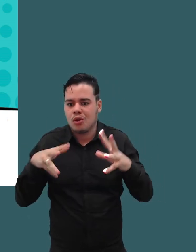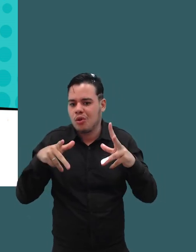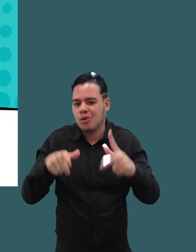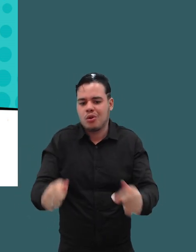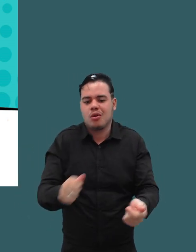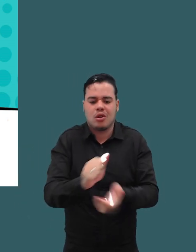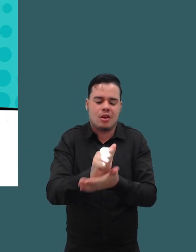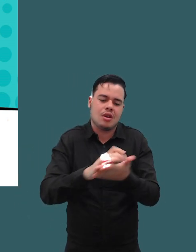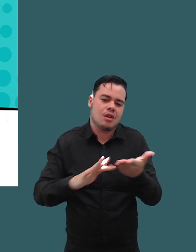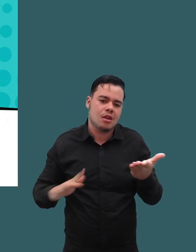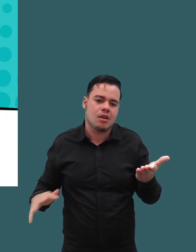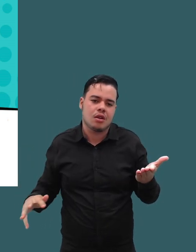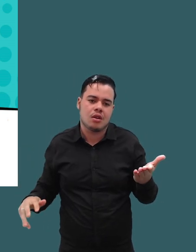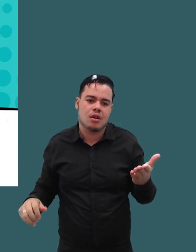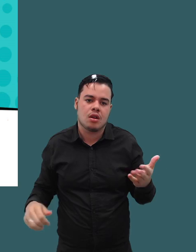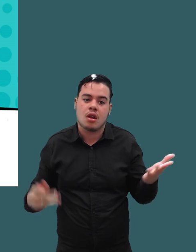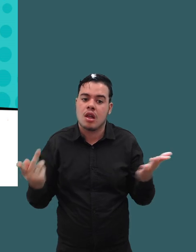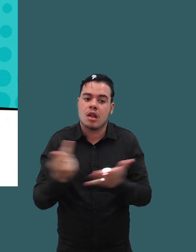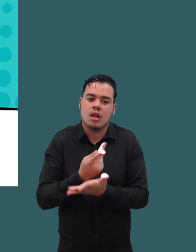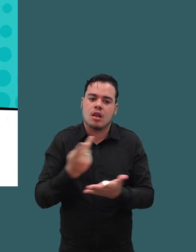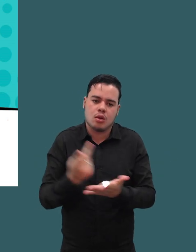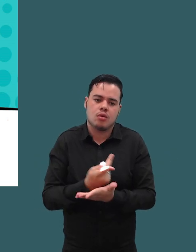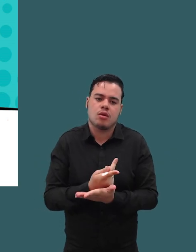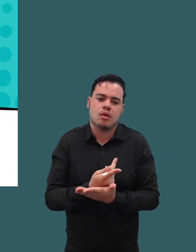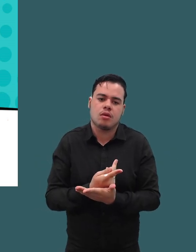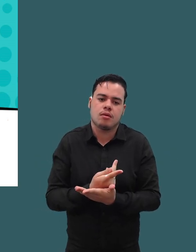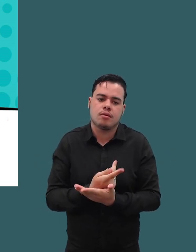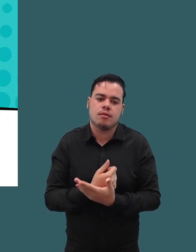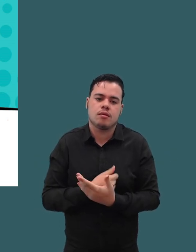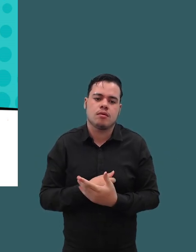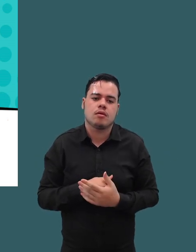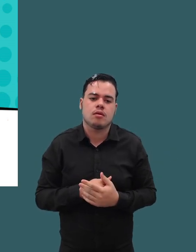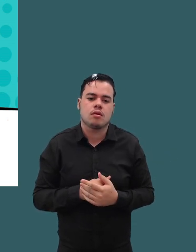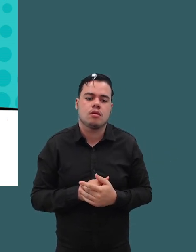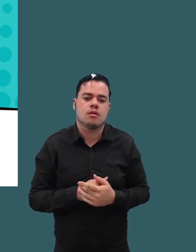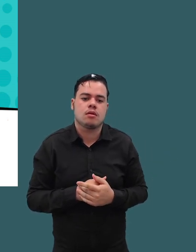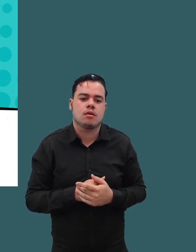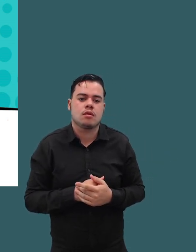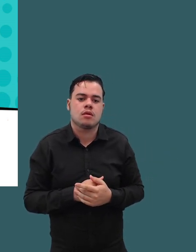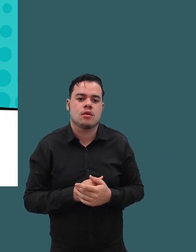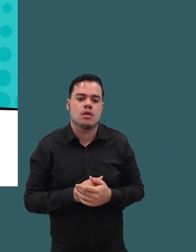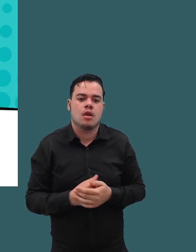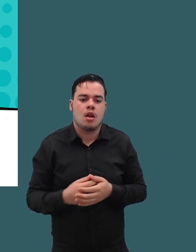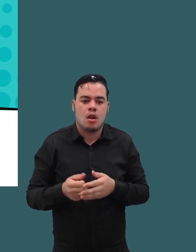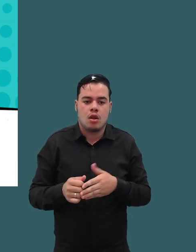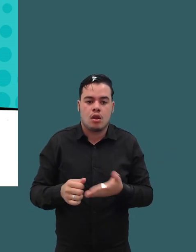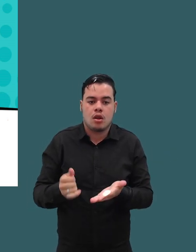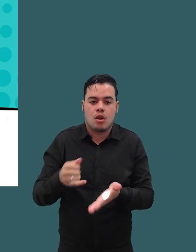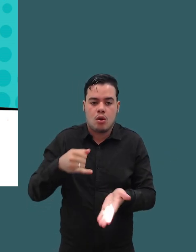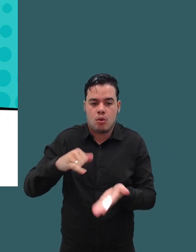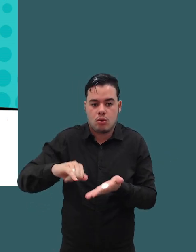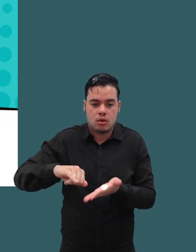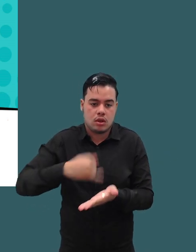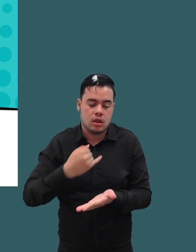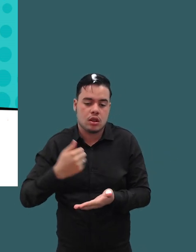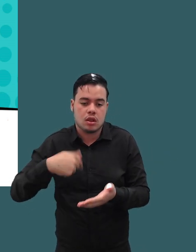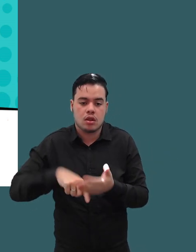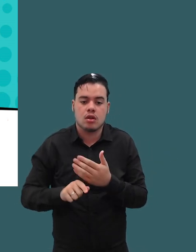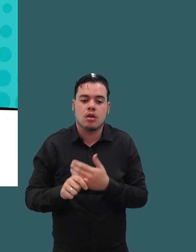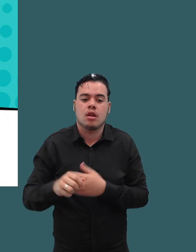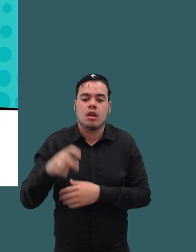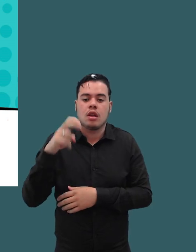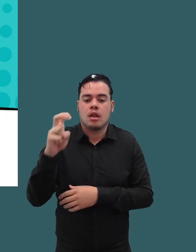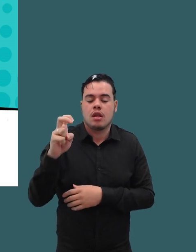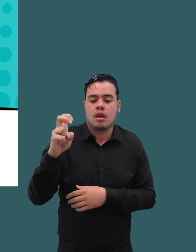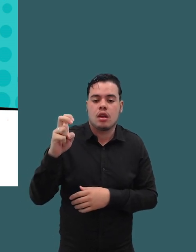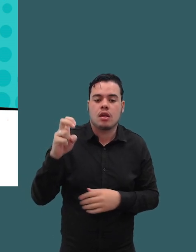que aconteceram inscritos que aconteceram na 5ª Conferência